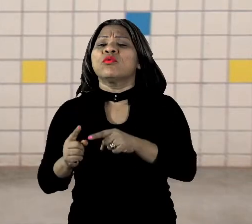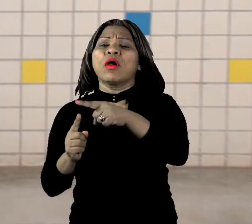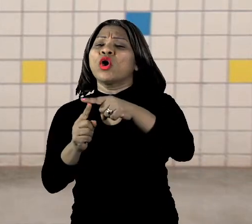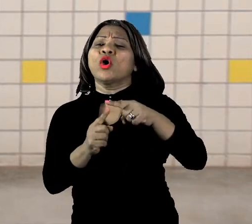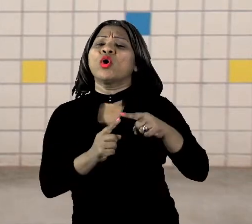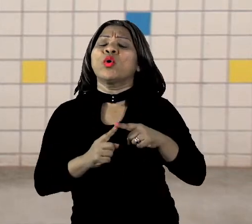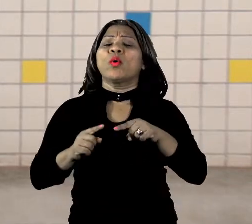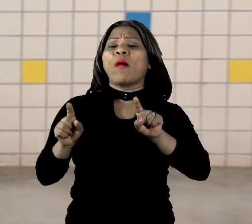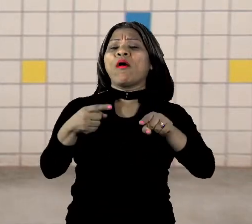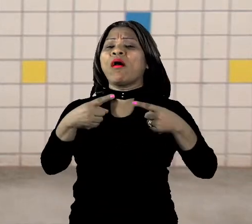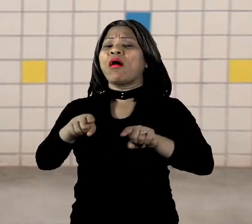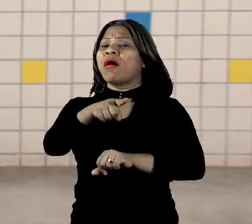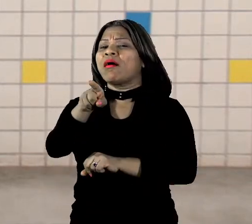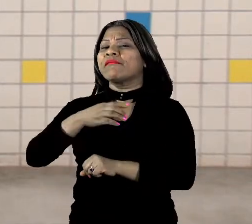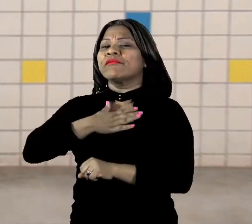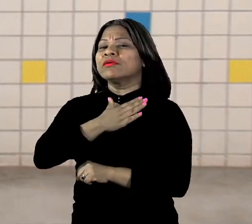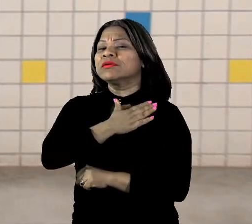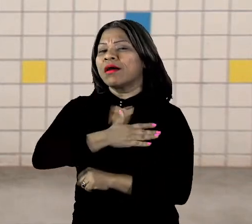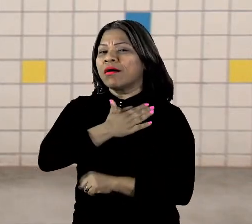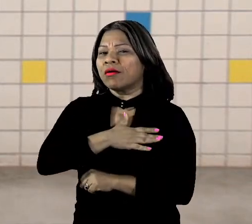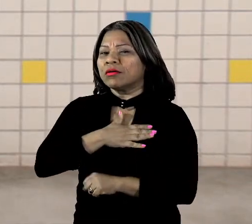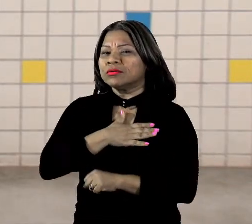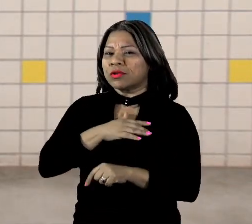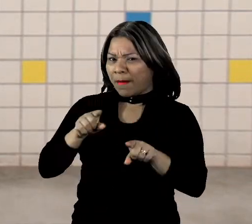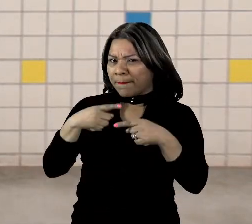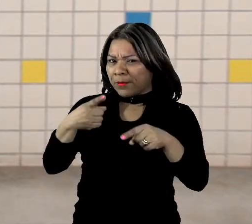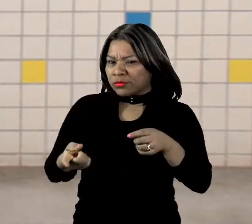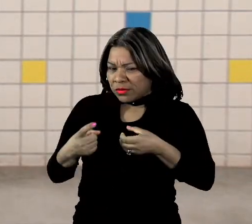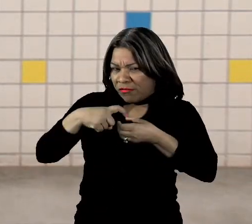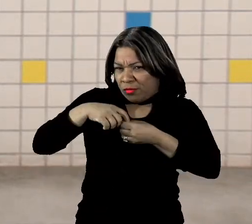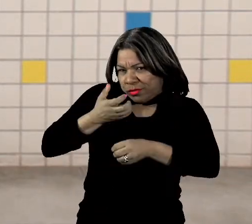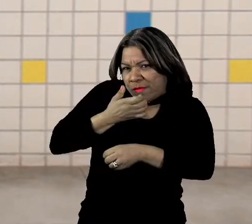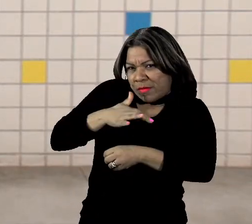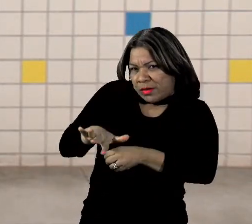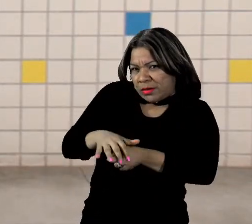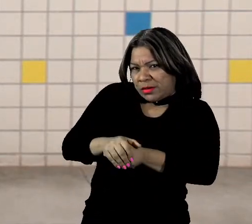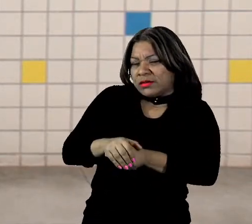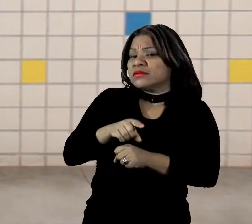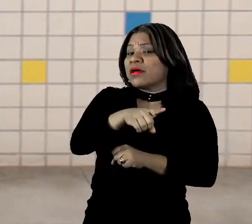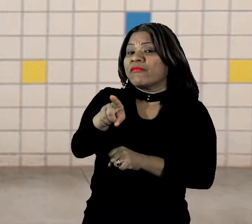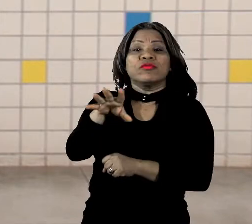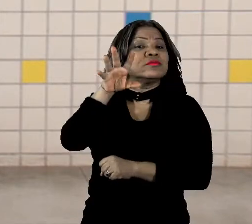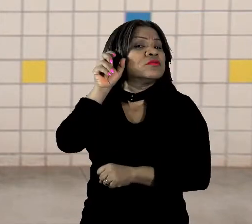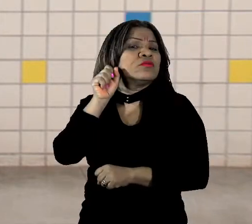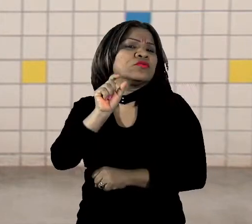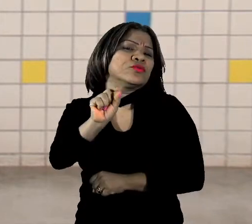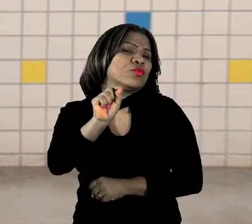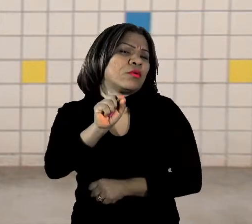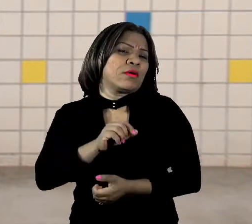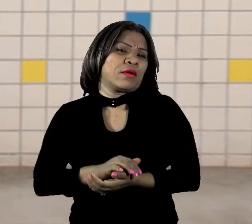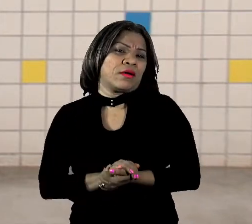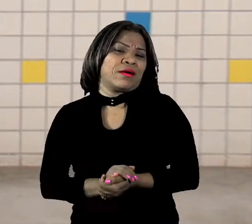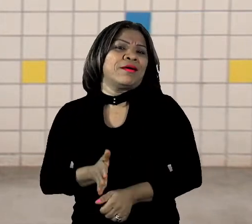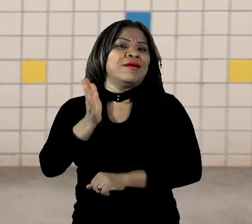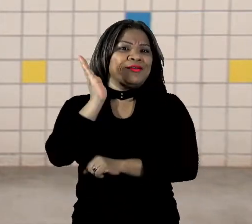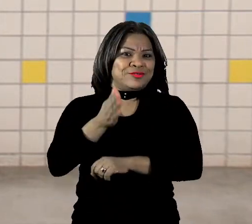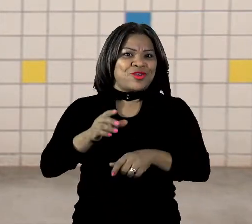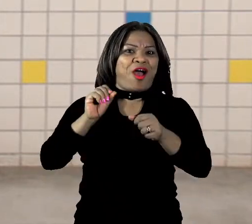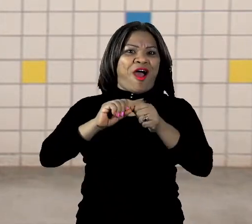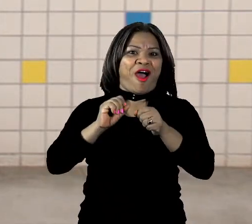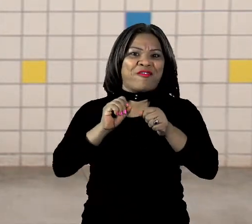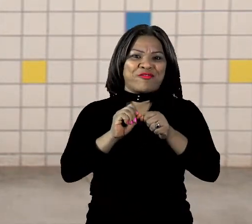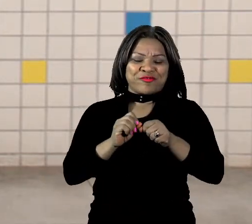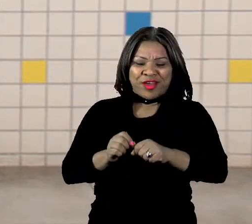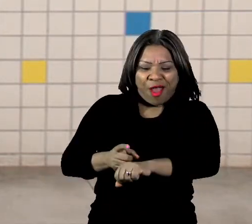gostam? São música voltada para criança? O que vocês andam ouvindo? Já fizeram momentos musicais em família?